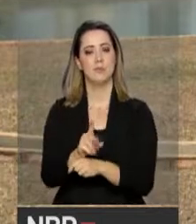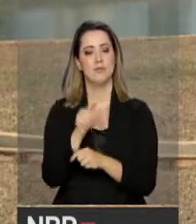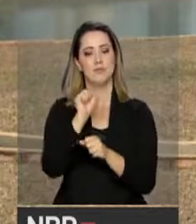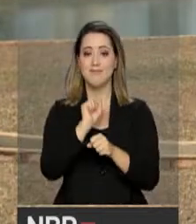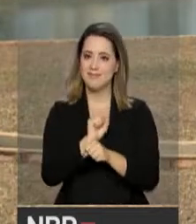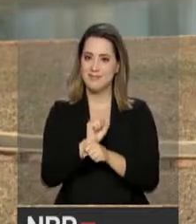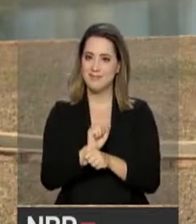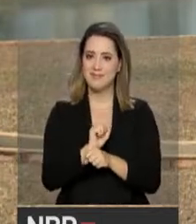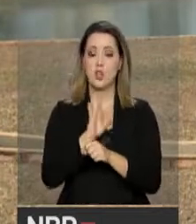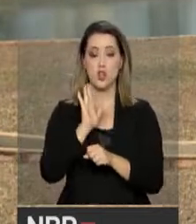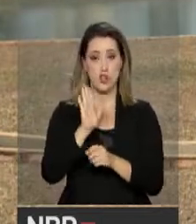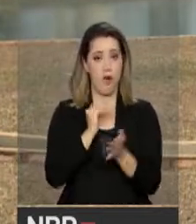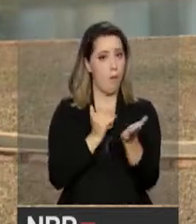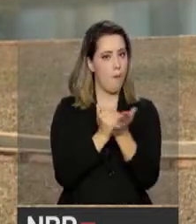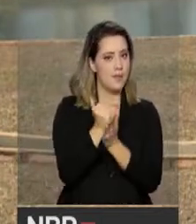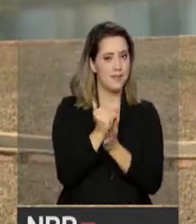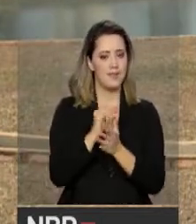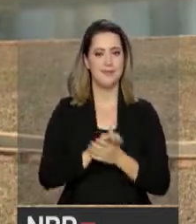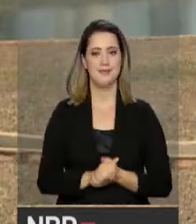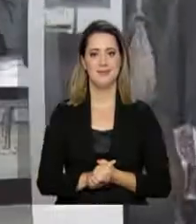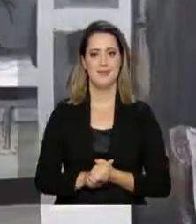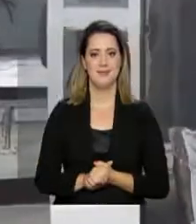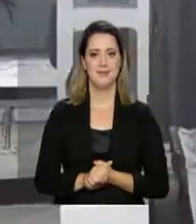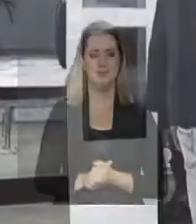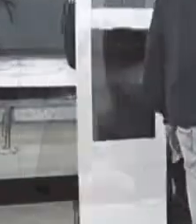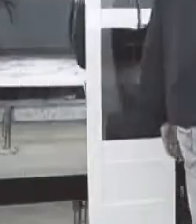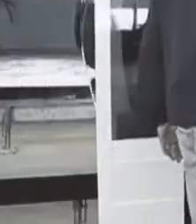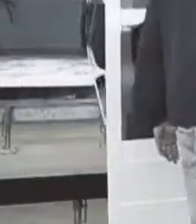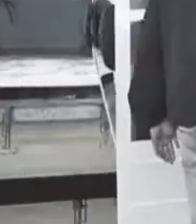sai daí, que o nosso bate-papo está só começando.